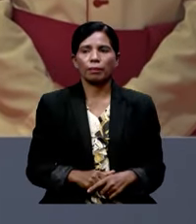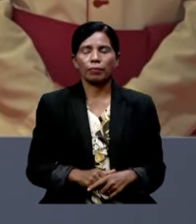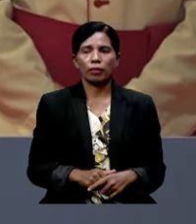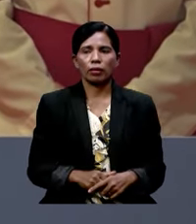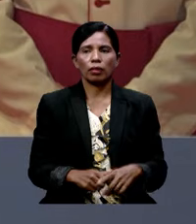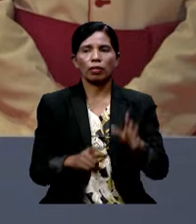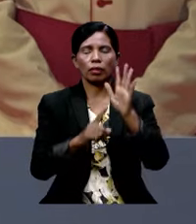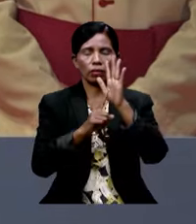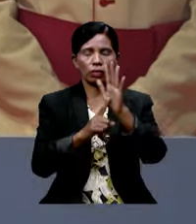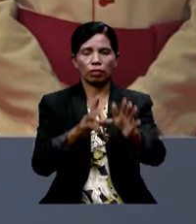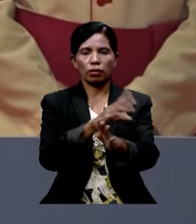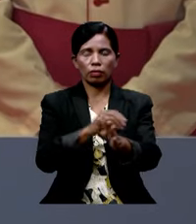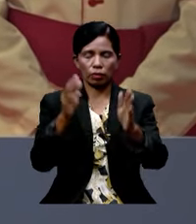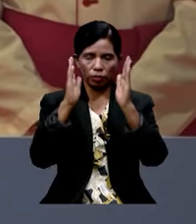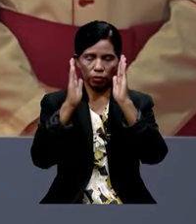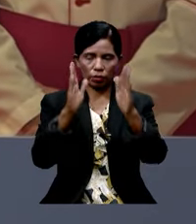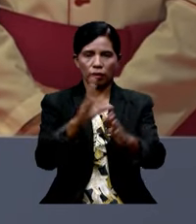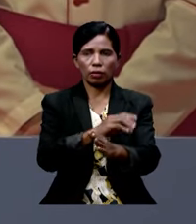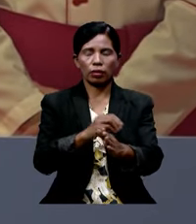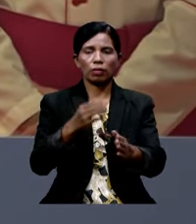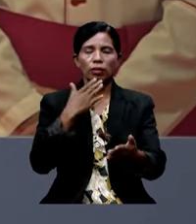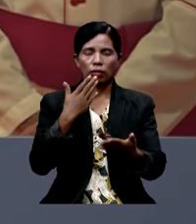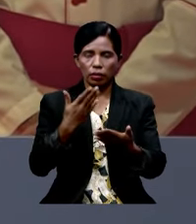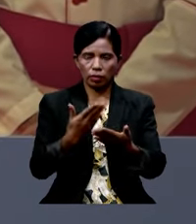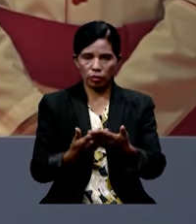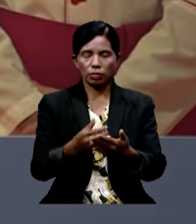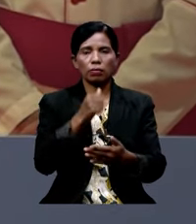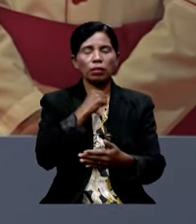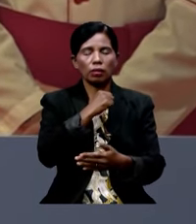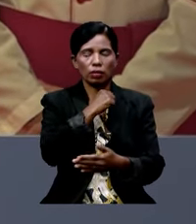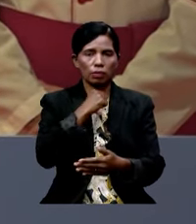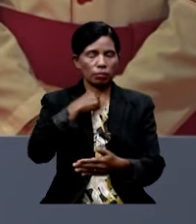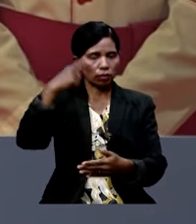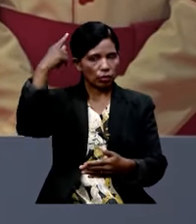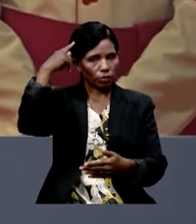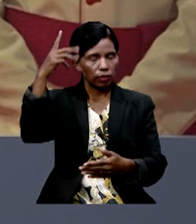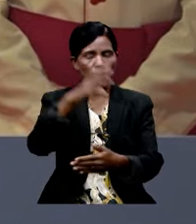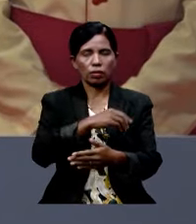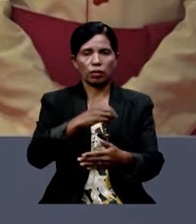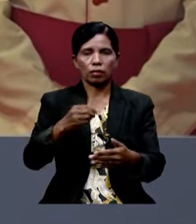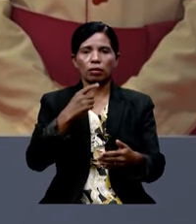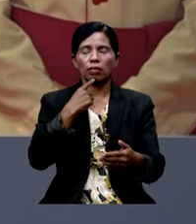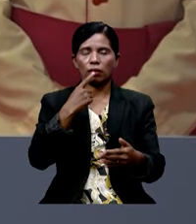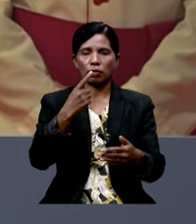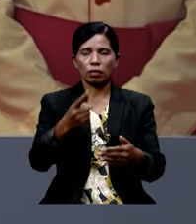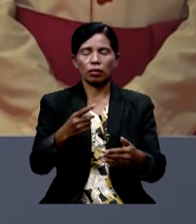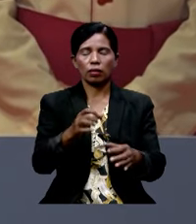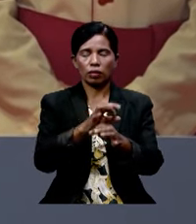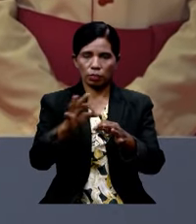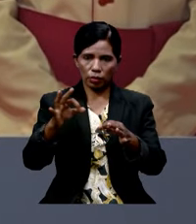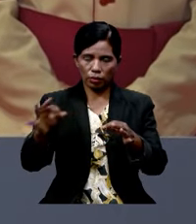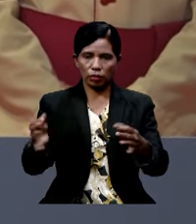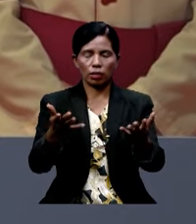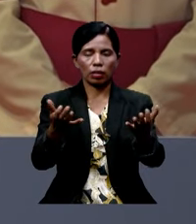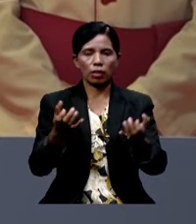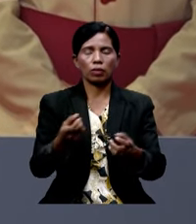Recordo com profundo apreço a amabilidade de Sua Santidade, nosso líder espiritual, em me receber na Santa